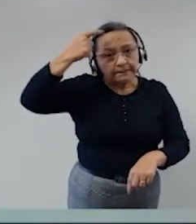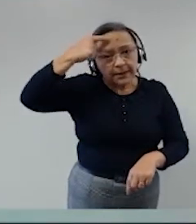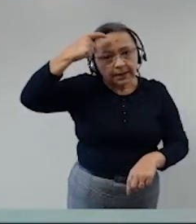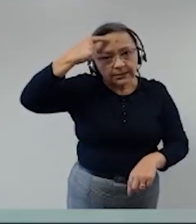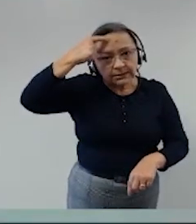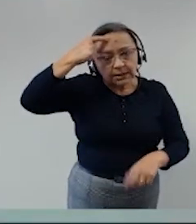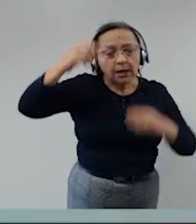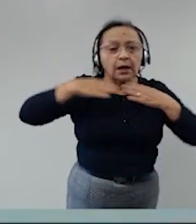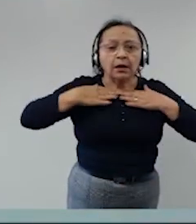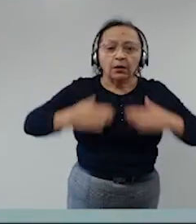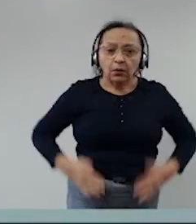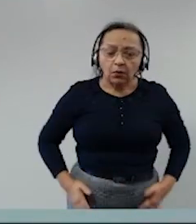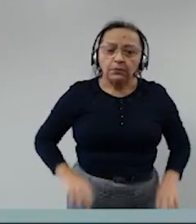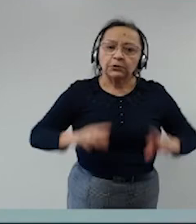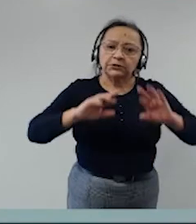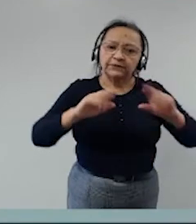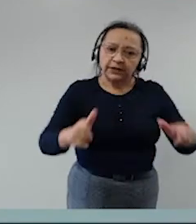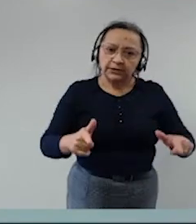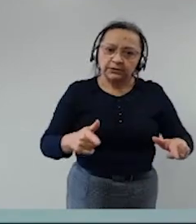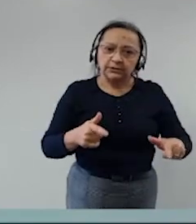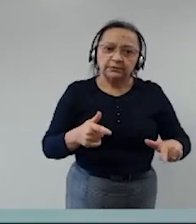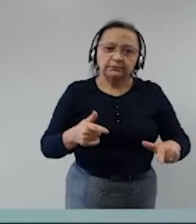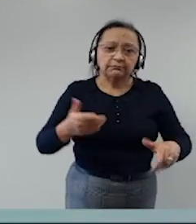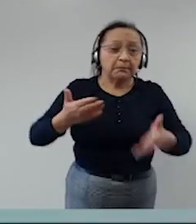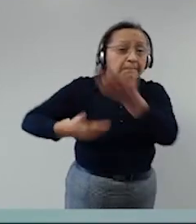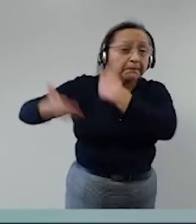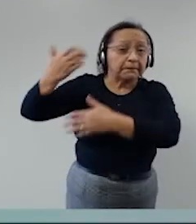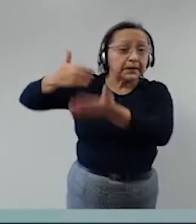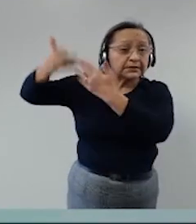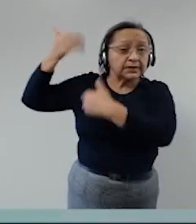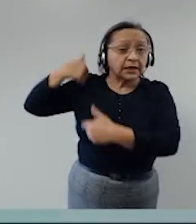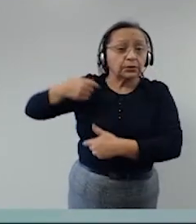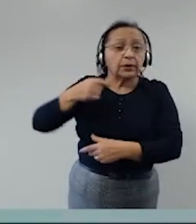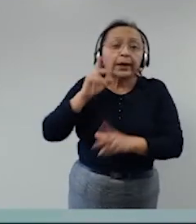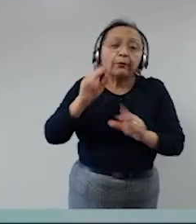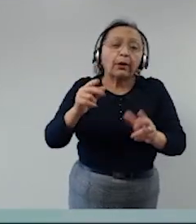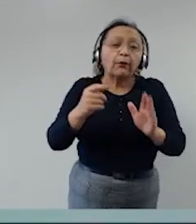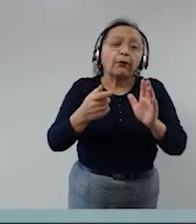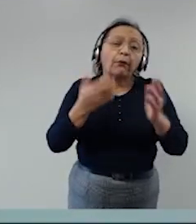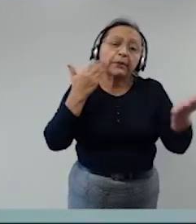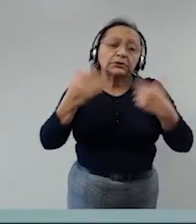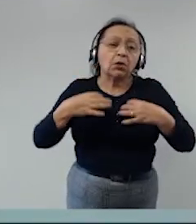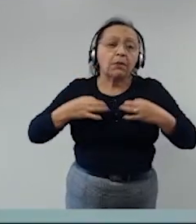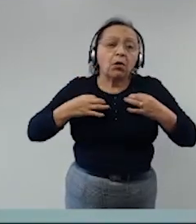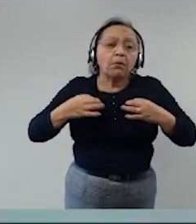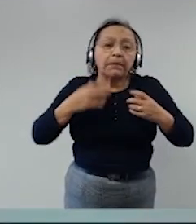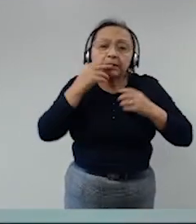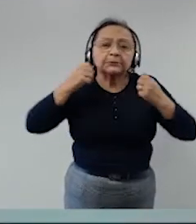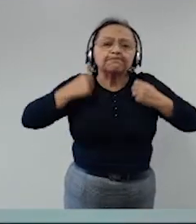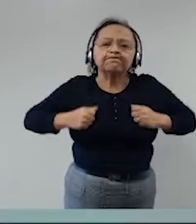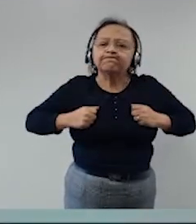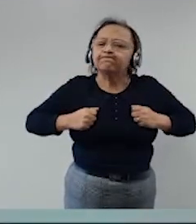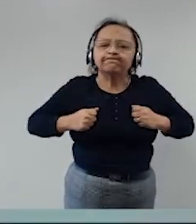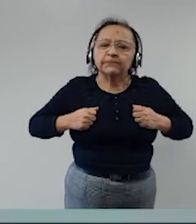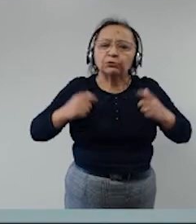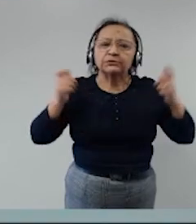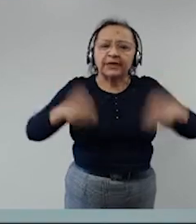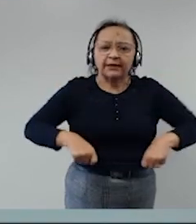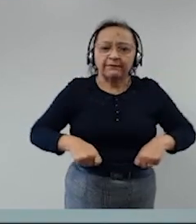o passado é uma roupa que não nos cabe mais. Se nós, sindicatos dos trabalhadores, não